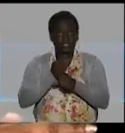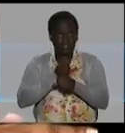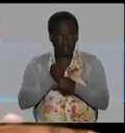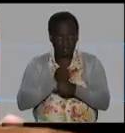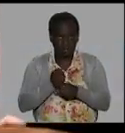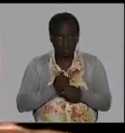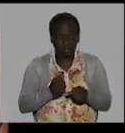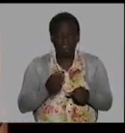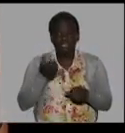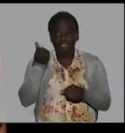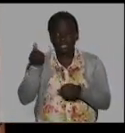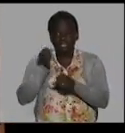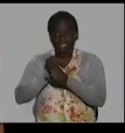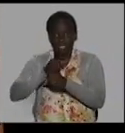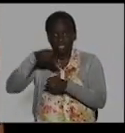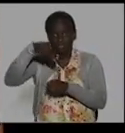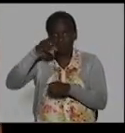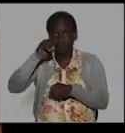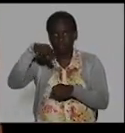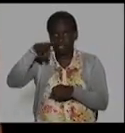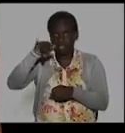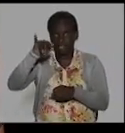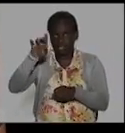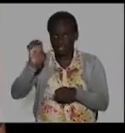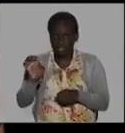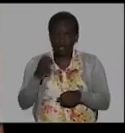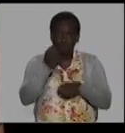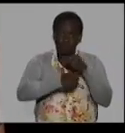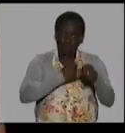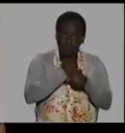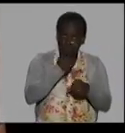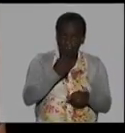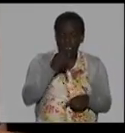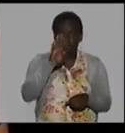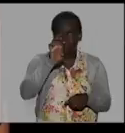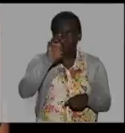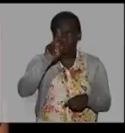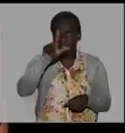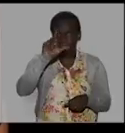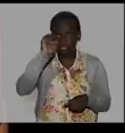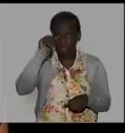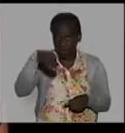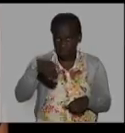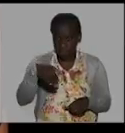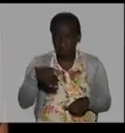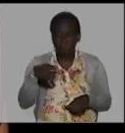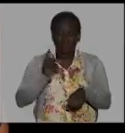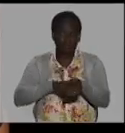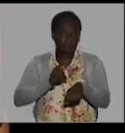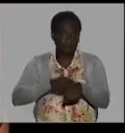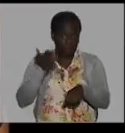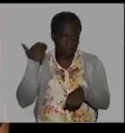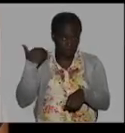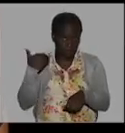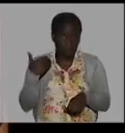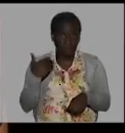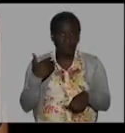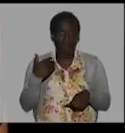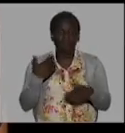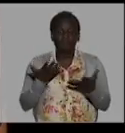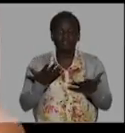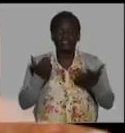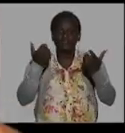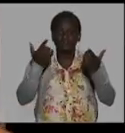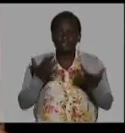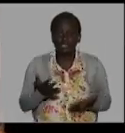7 anos. Eu morei 6 anos em Munique e 1 ano em Berlim. E nessa época,